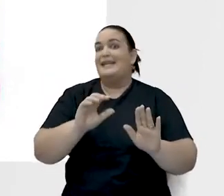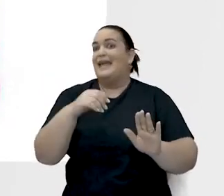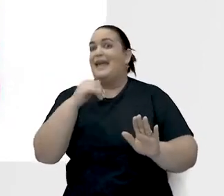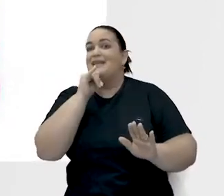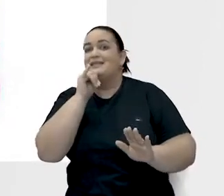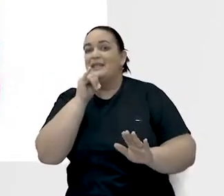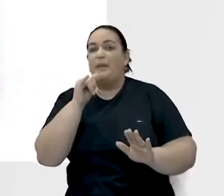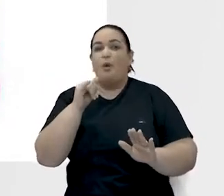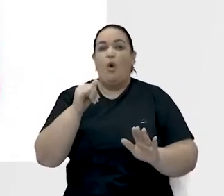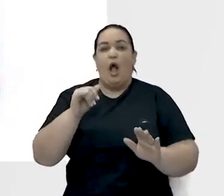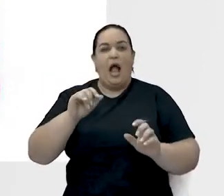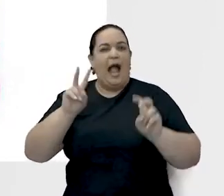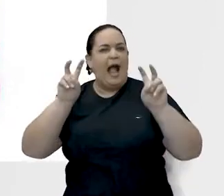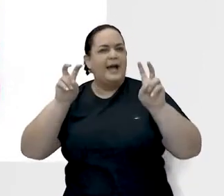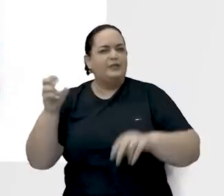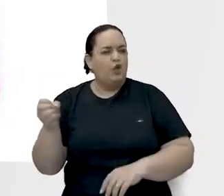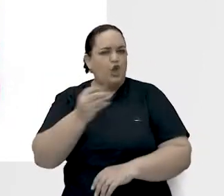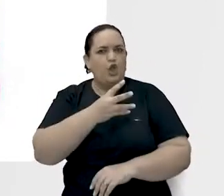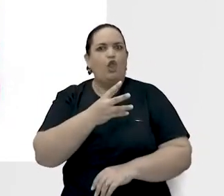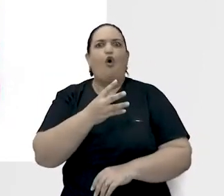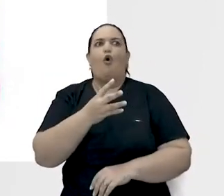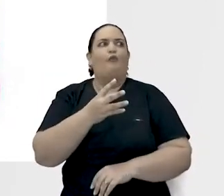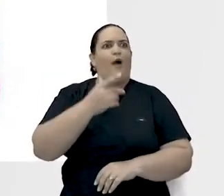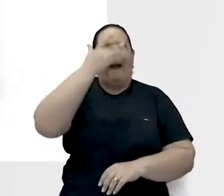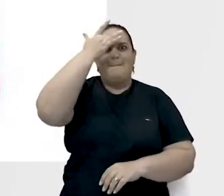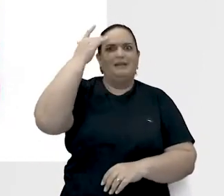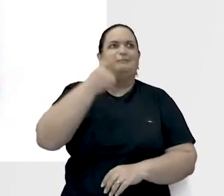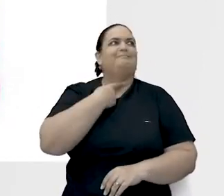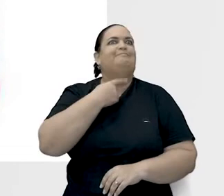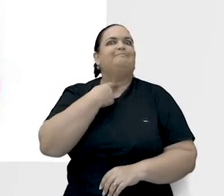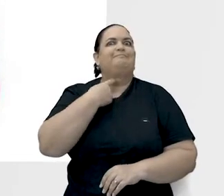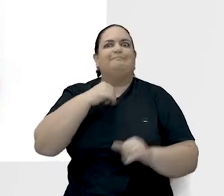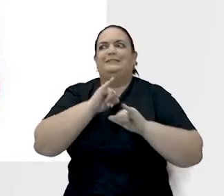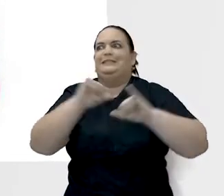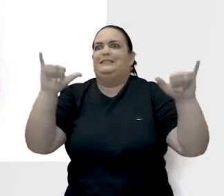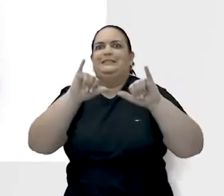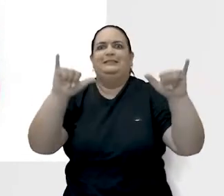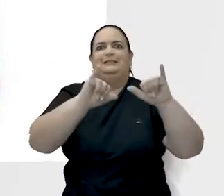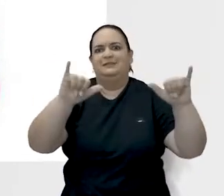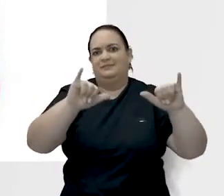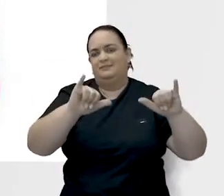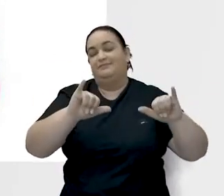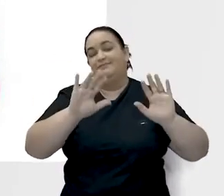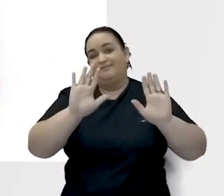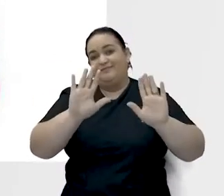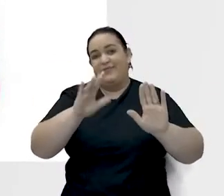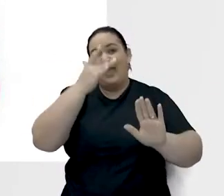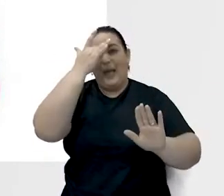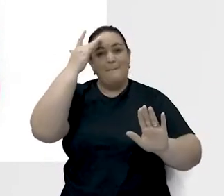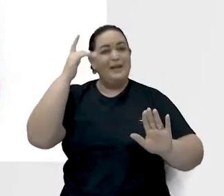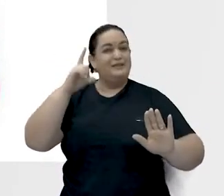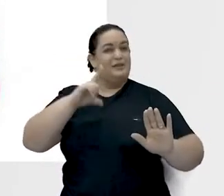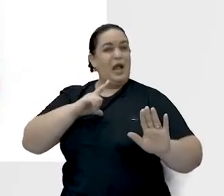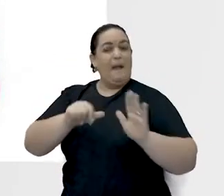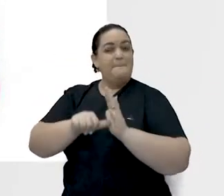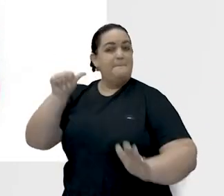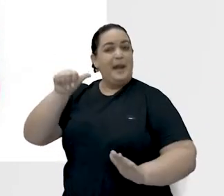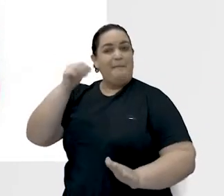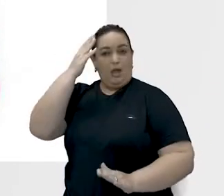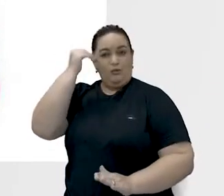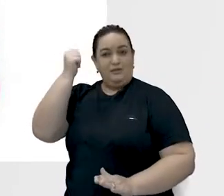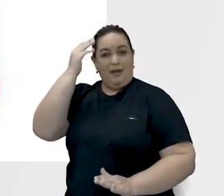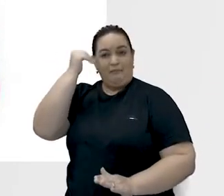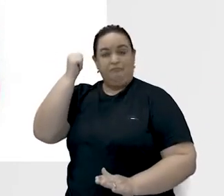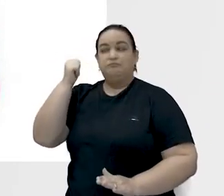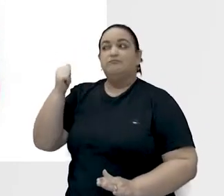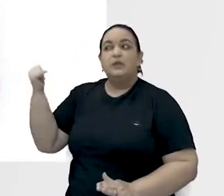as pessoas vão querer espalhar essa notícia. E quem tem essa informação se sente privilegiado mais